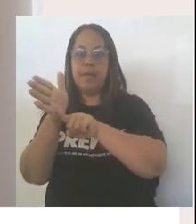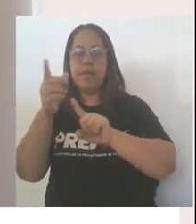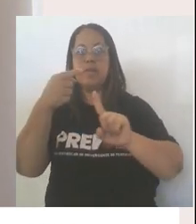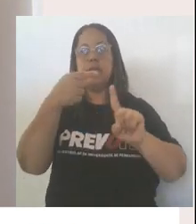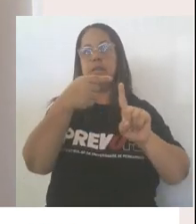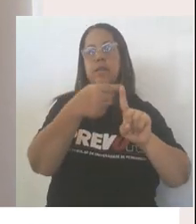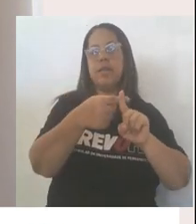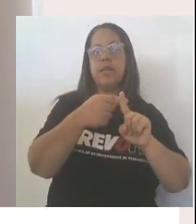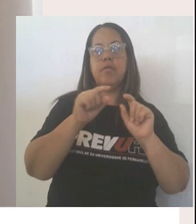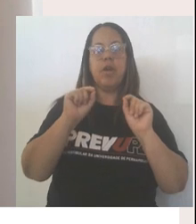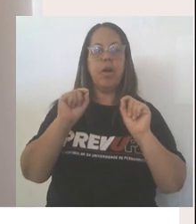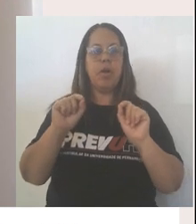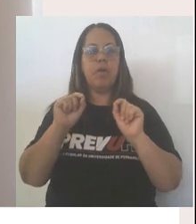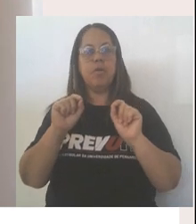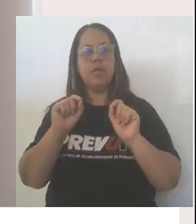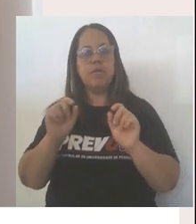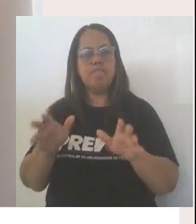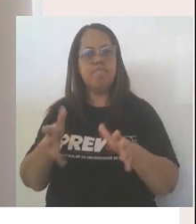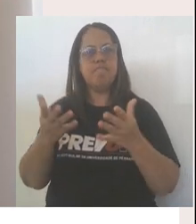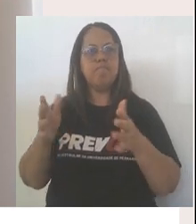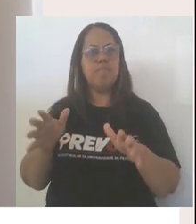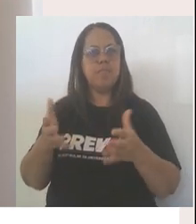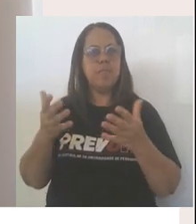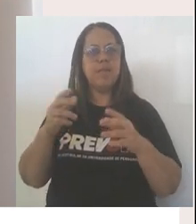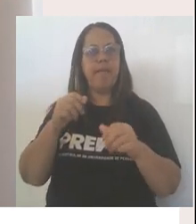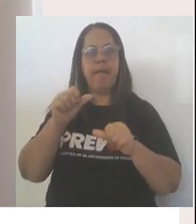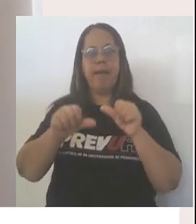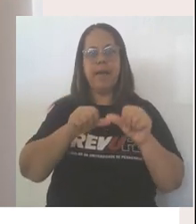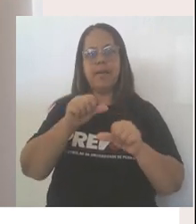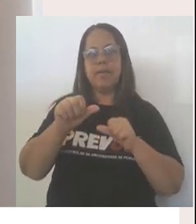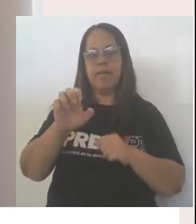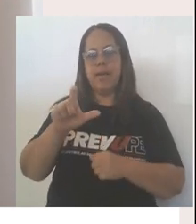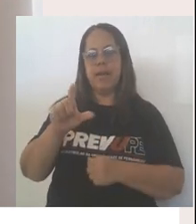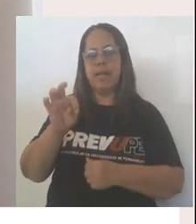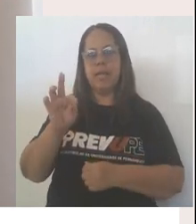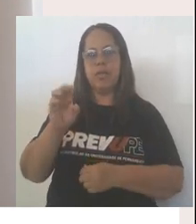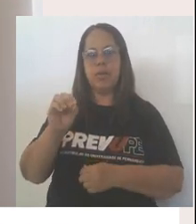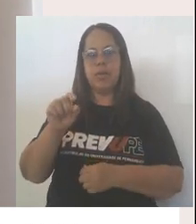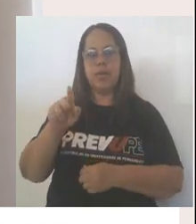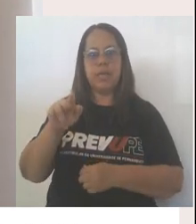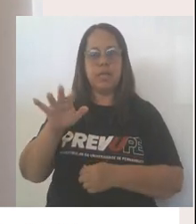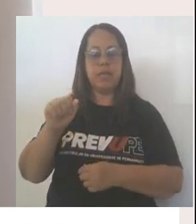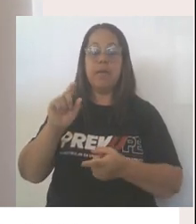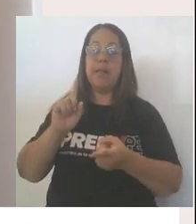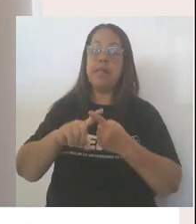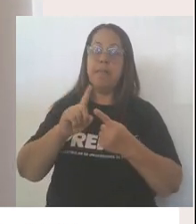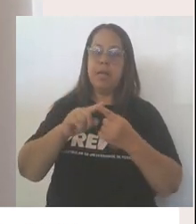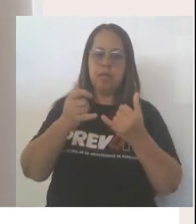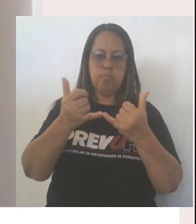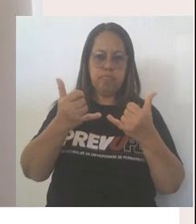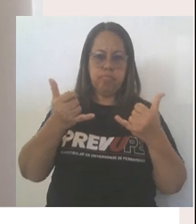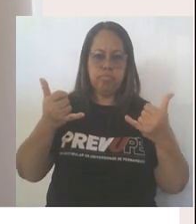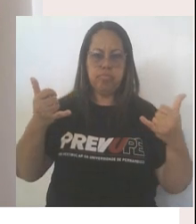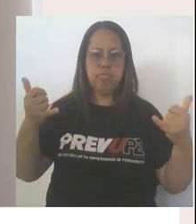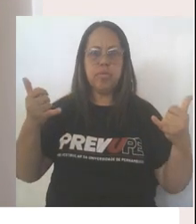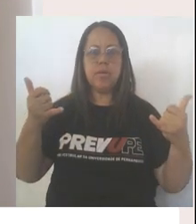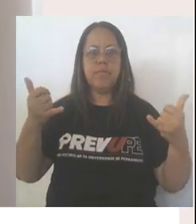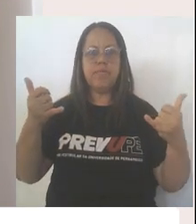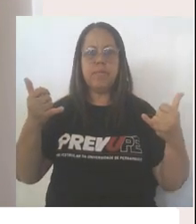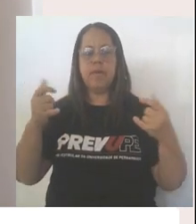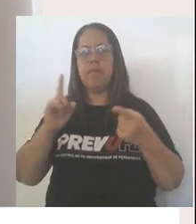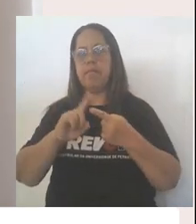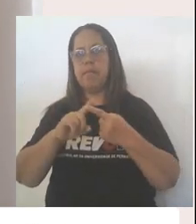que impulsiona a reação eletroquímica. E por fim, conectores e fios que conectam os eletrodos ao circuito